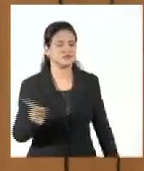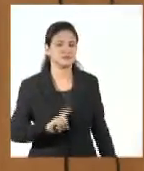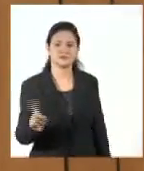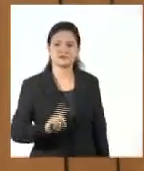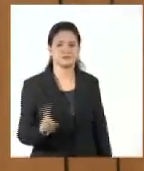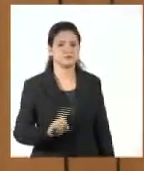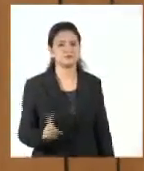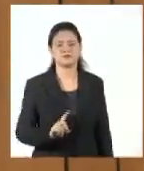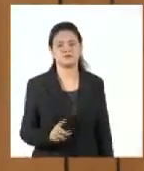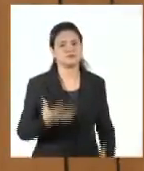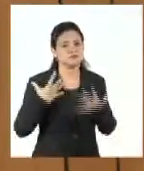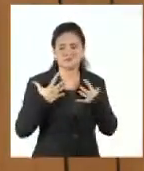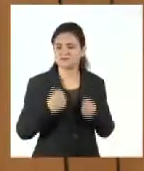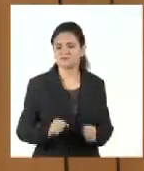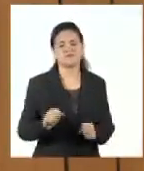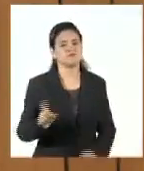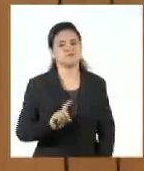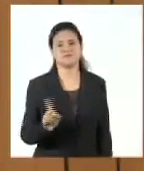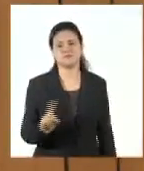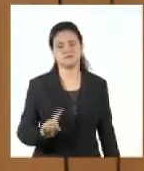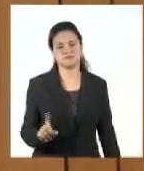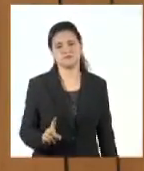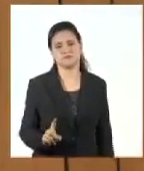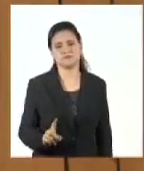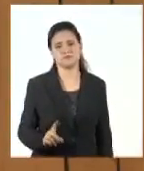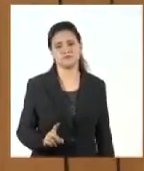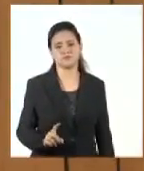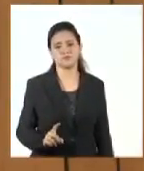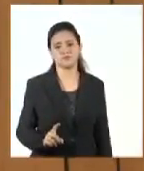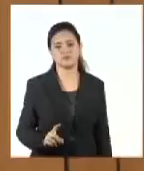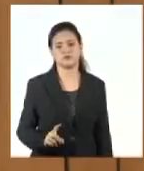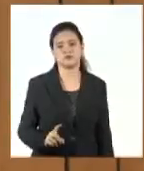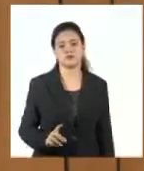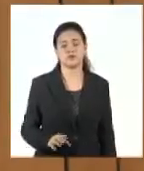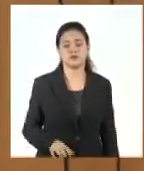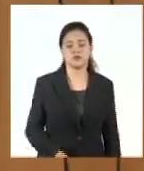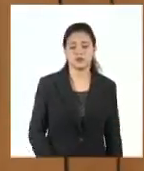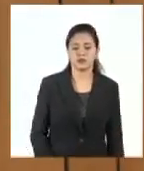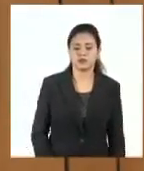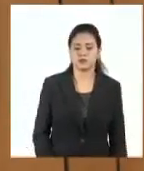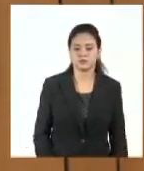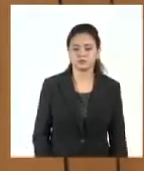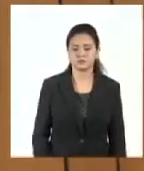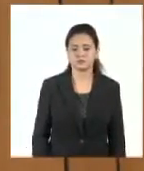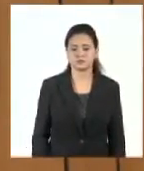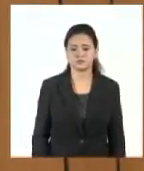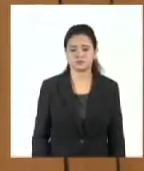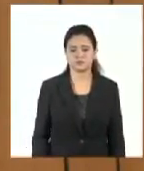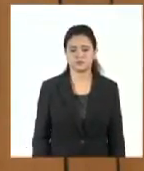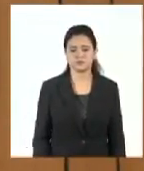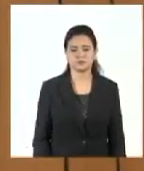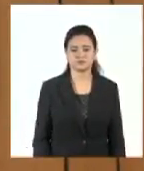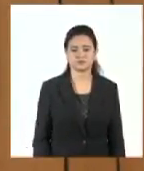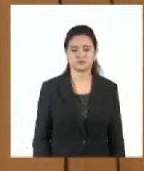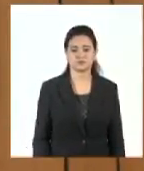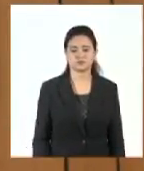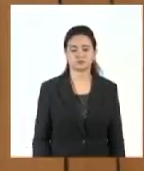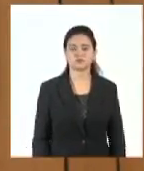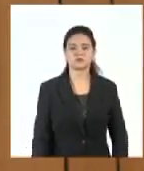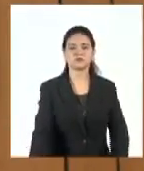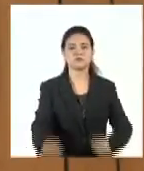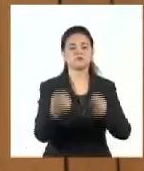aguentam mais. Enquanto não começar a tratar a